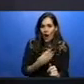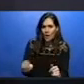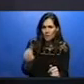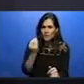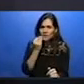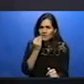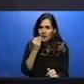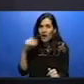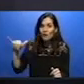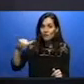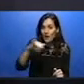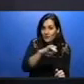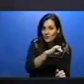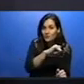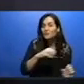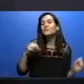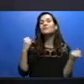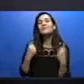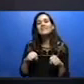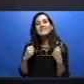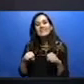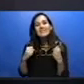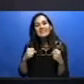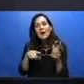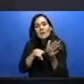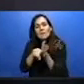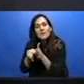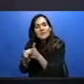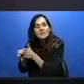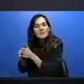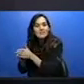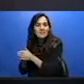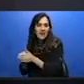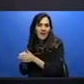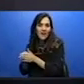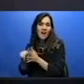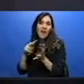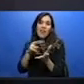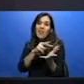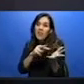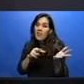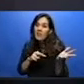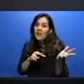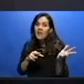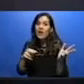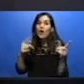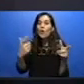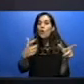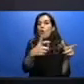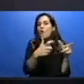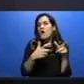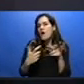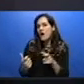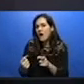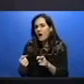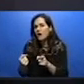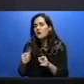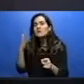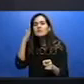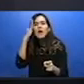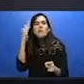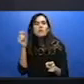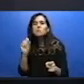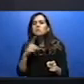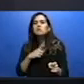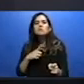bem uma viagem, nós precisamos pesquisar um pouquinho antes, ler um pouco sobre o lugar onde nós vamos, saber o que é que tem lá, o que